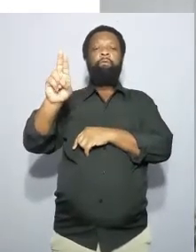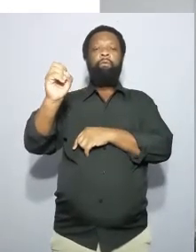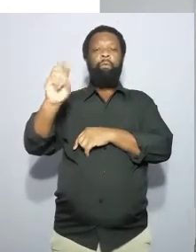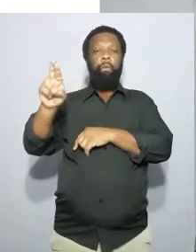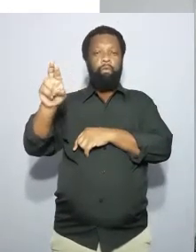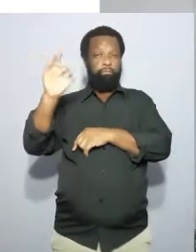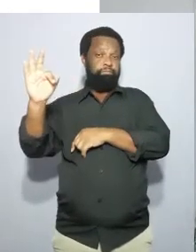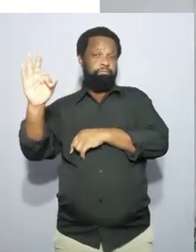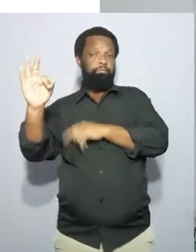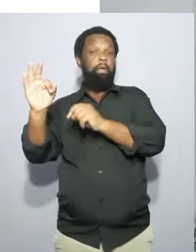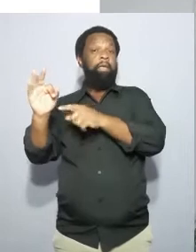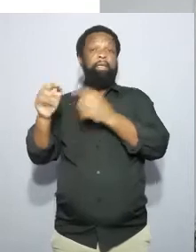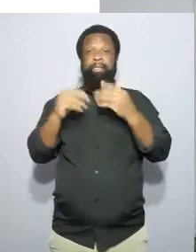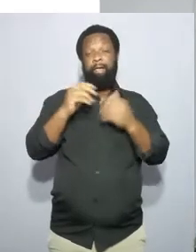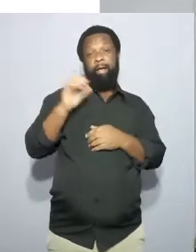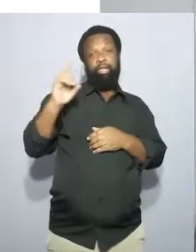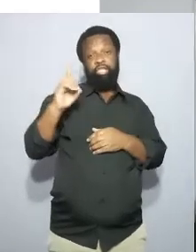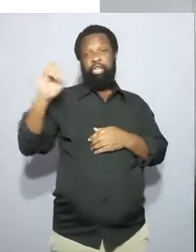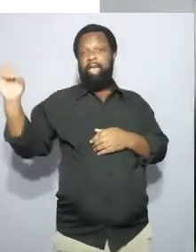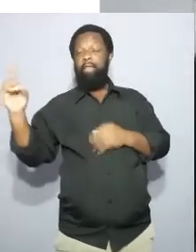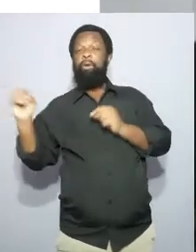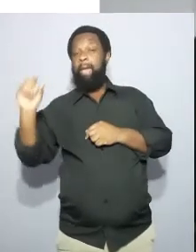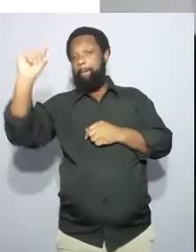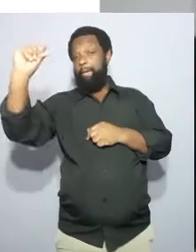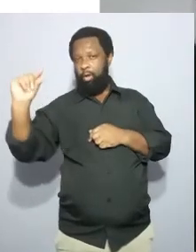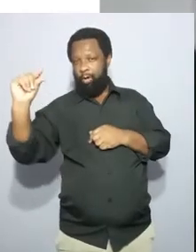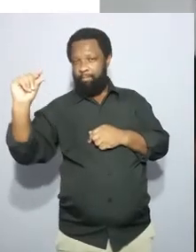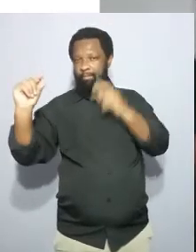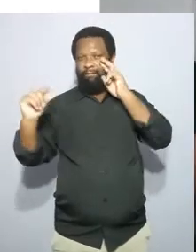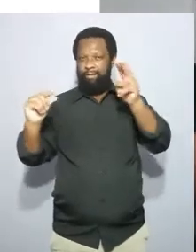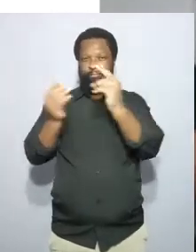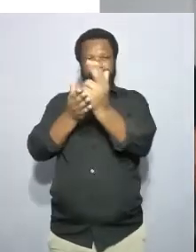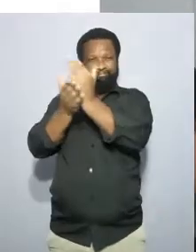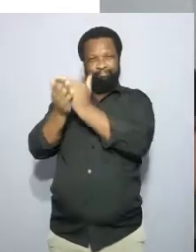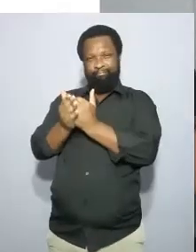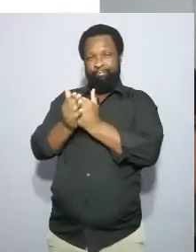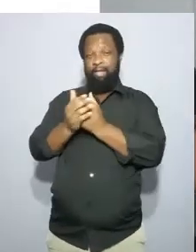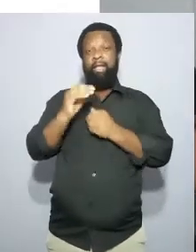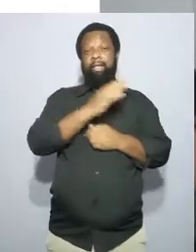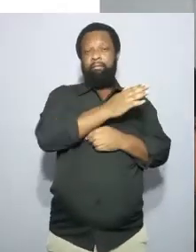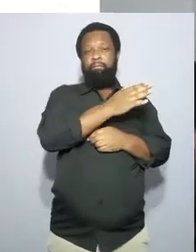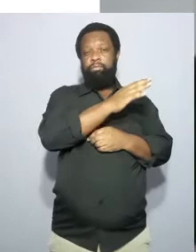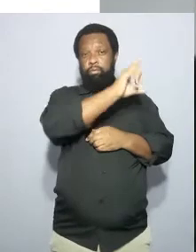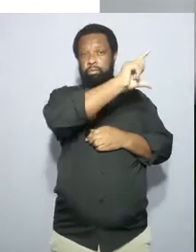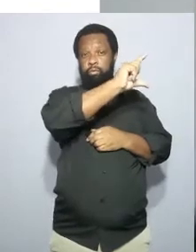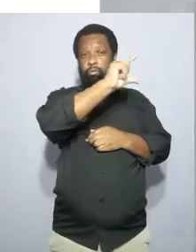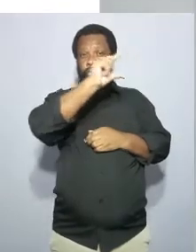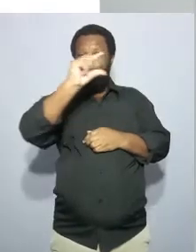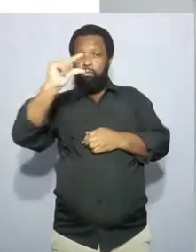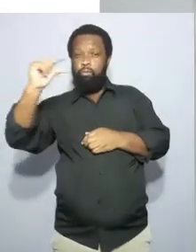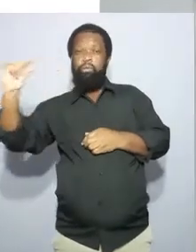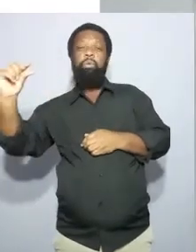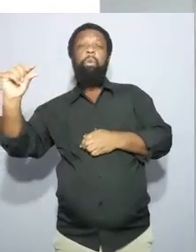período, quem está mais à direita é menor, olha para cá. Quem está mais à direita é menor,